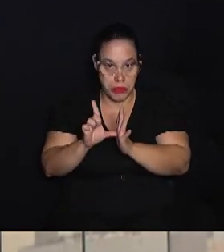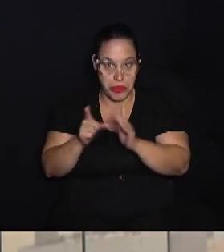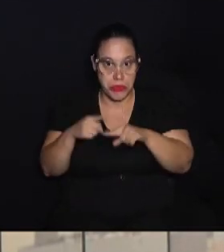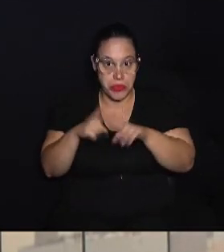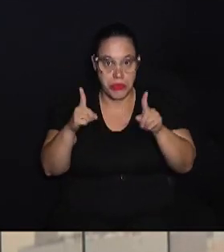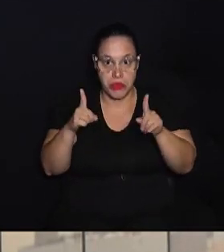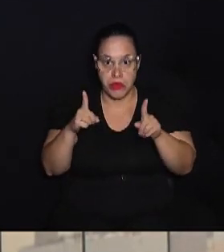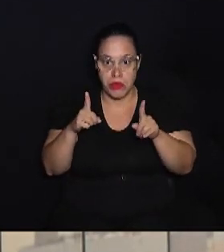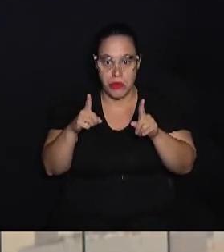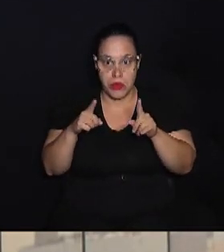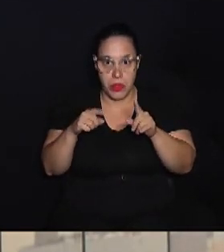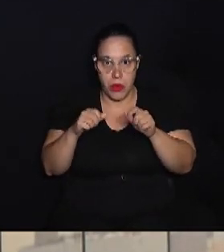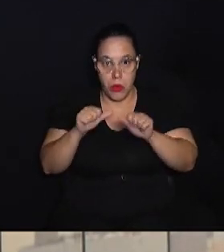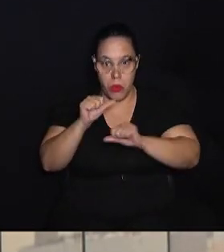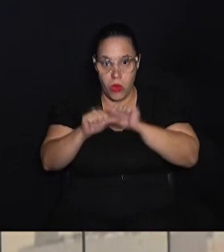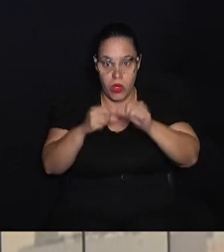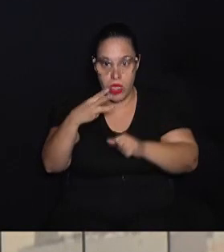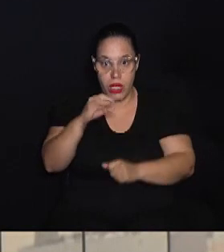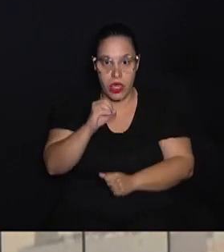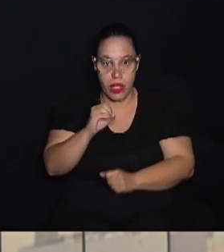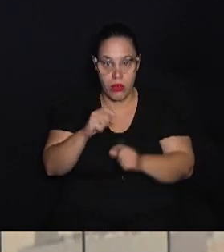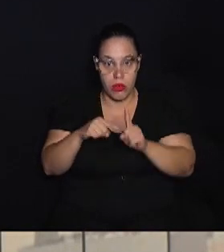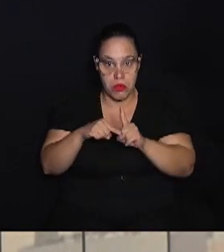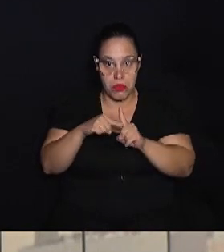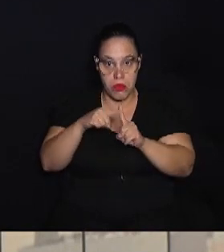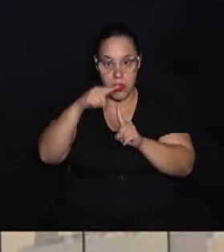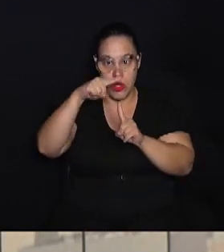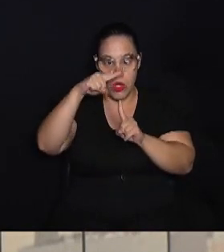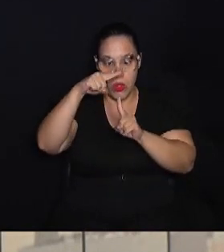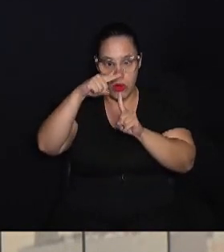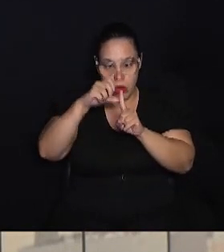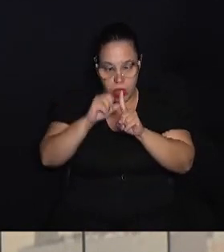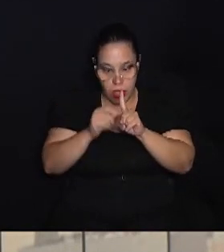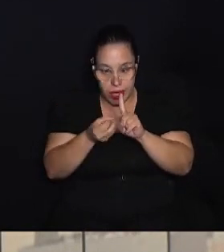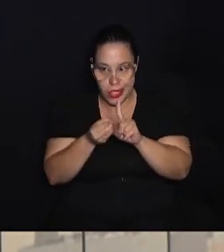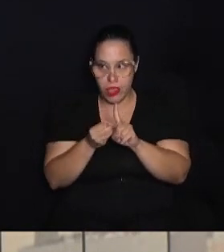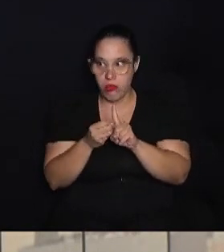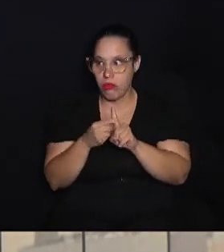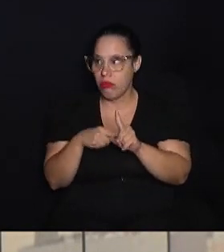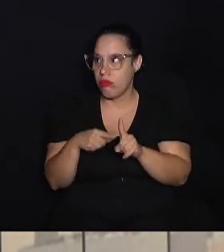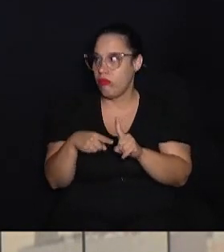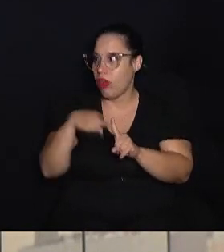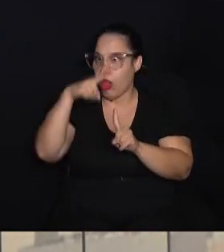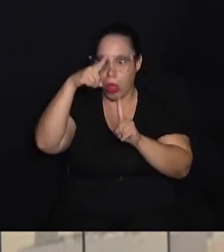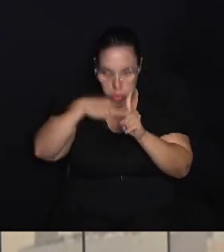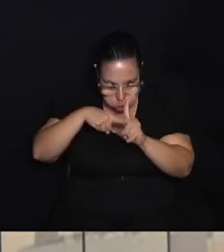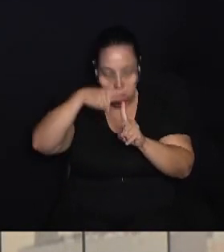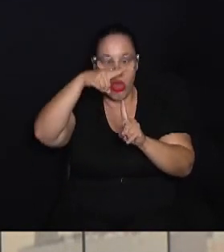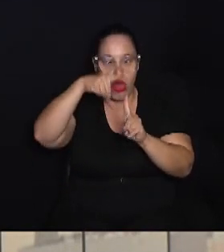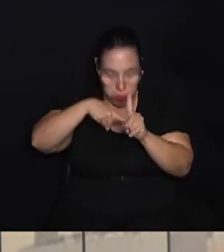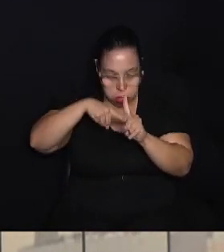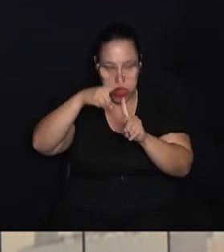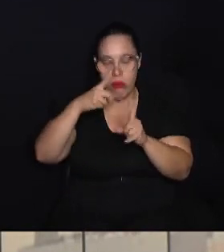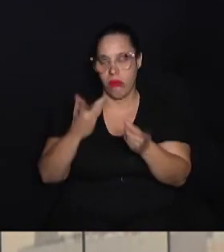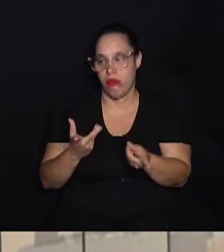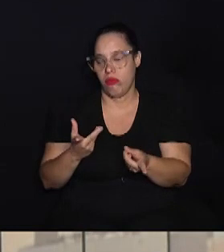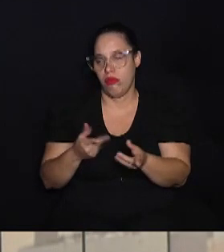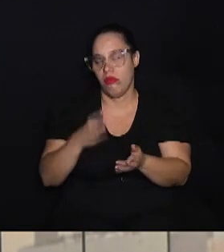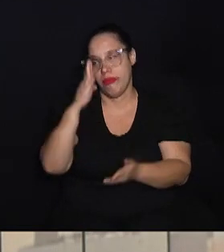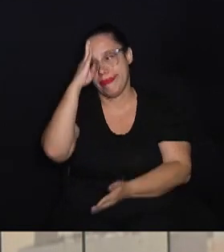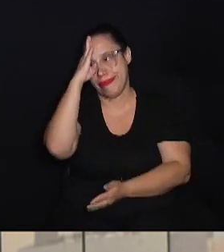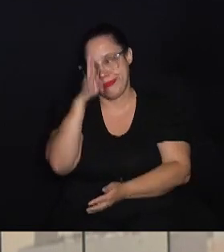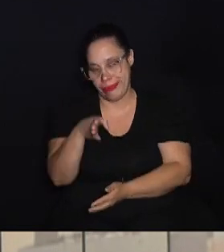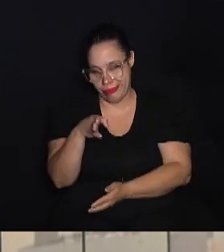Mas realmente mudou assim de 30 graus em um dia para 10 graus em outro, quer dizer, foram mudanças bruscas. Eu diria que essa foi a